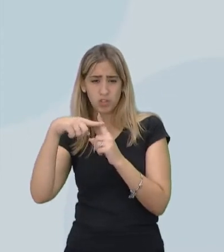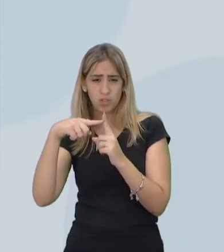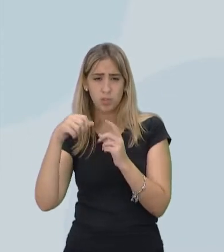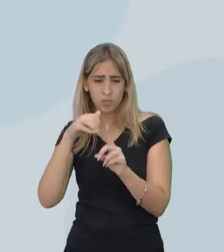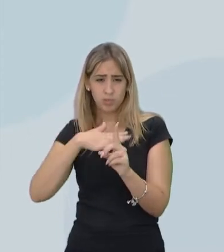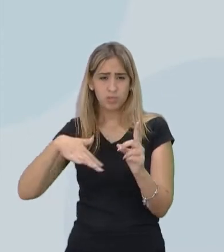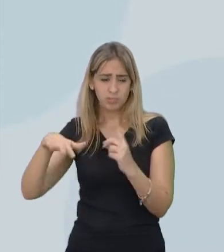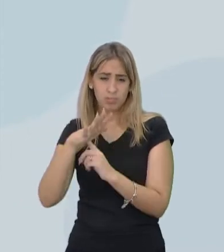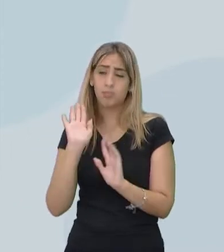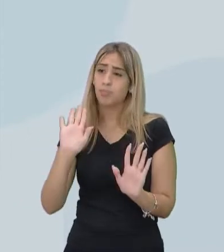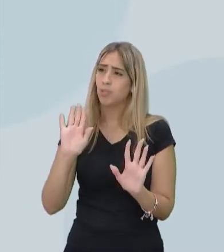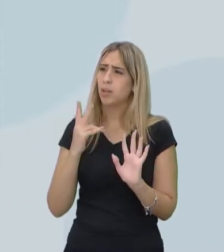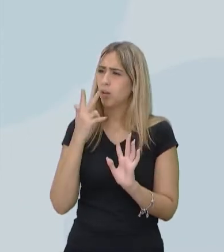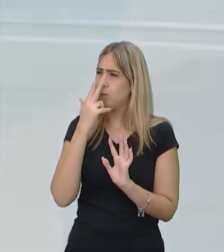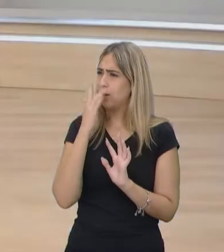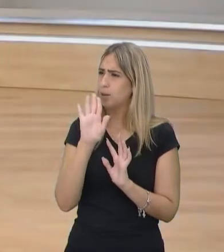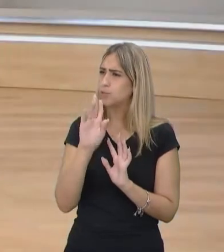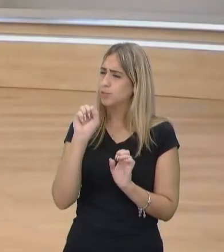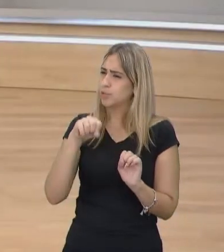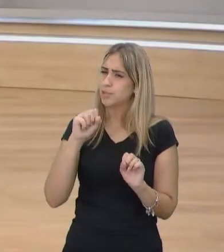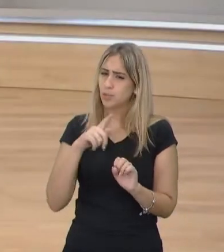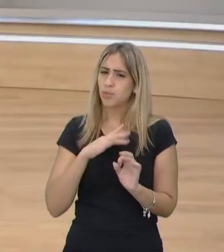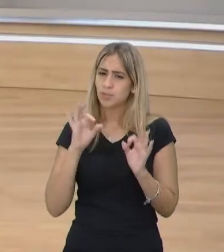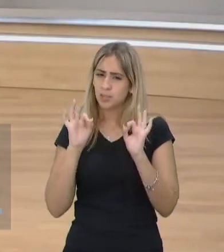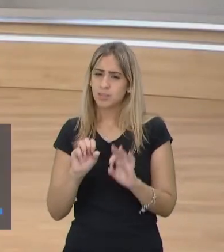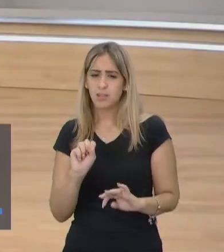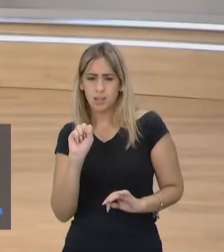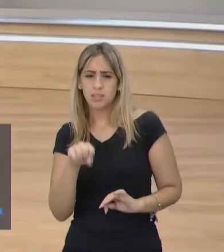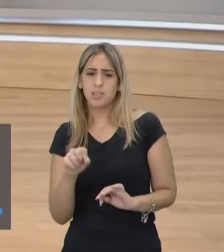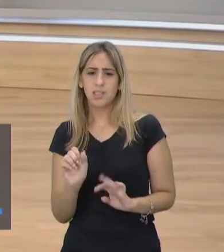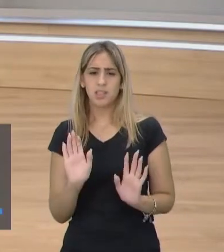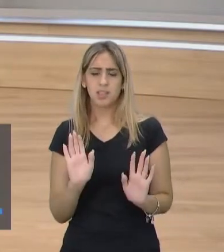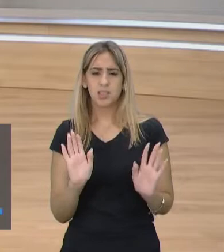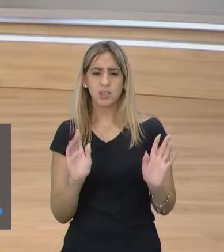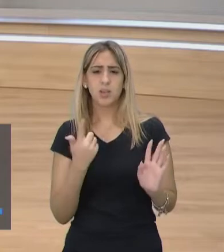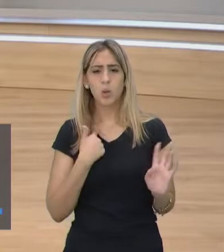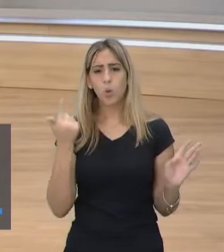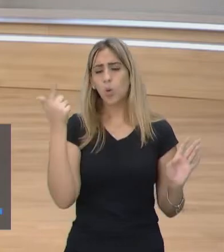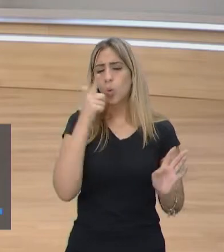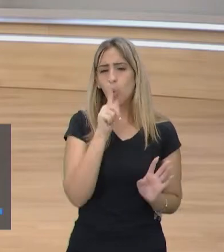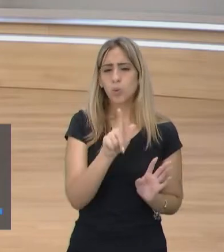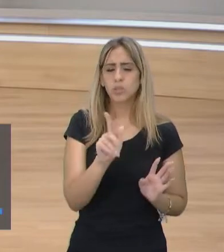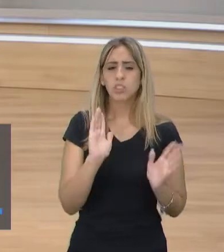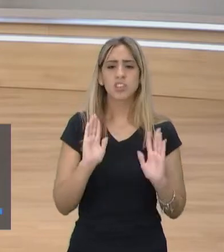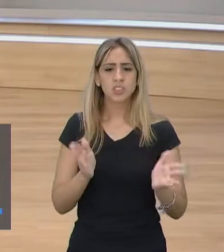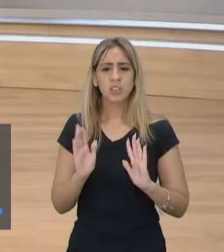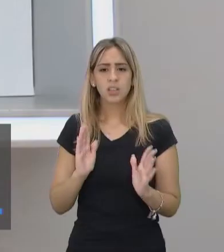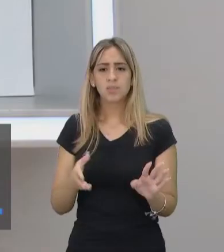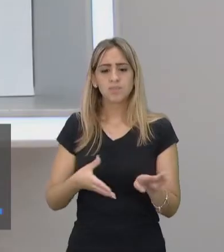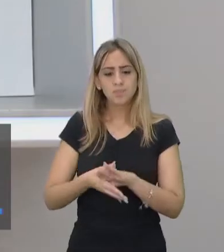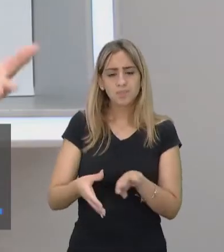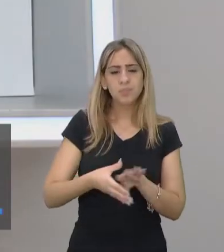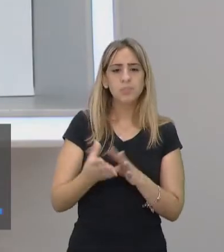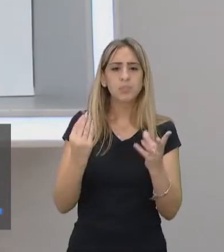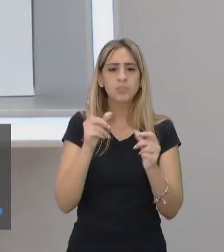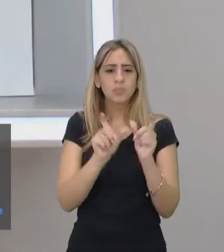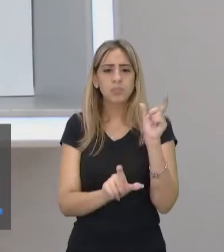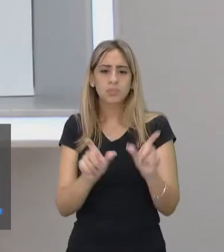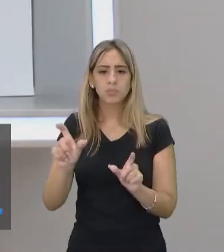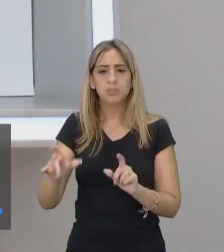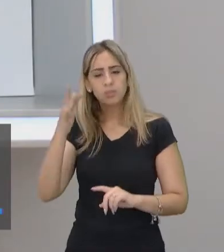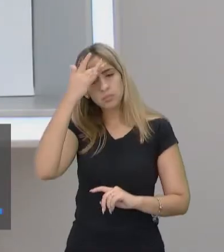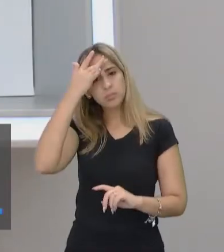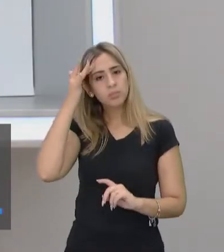Olha, acredita não, eu tenho certeza que sim. Eu consegui já auxiliar muitas